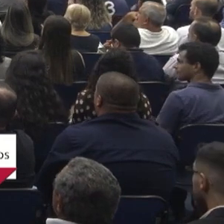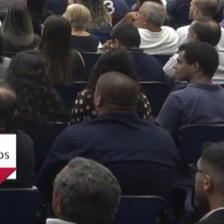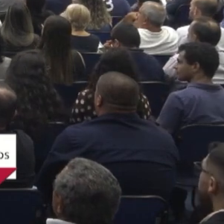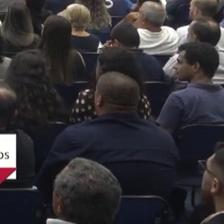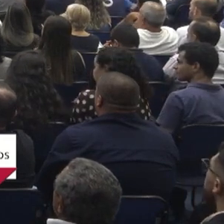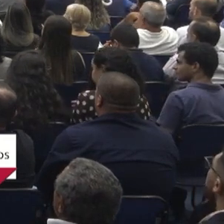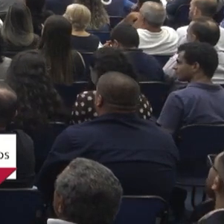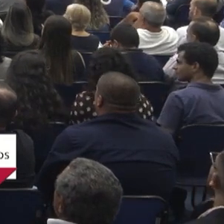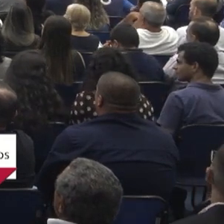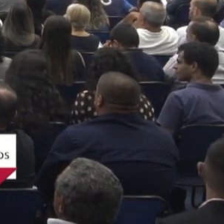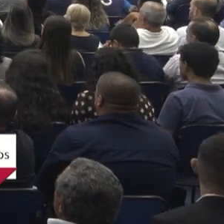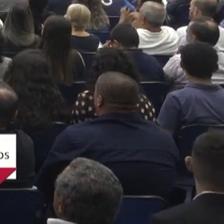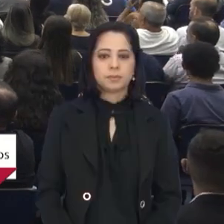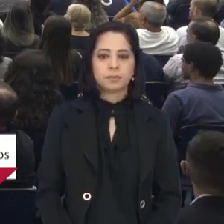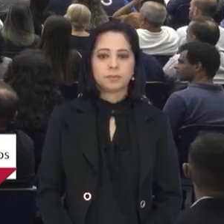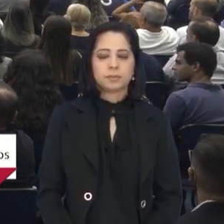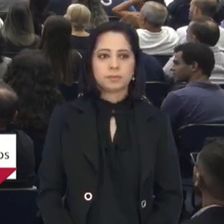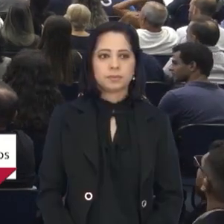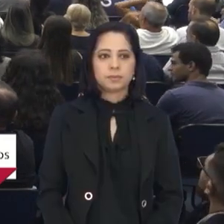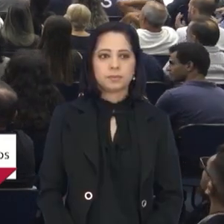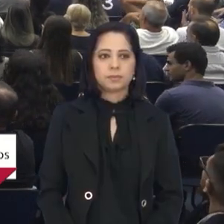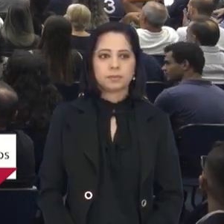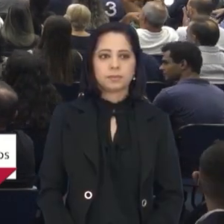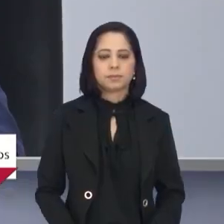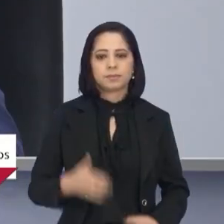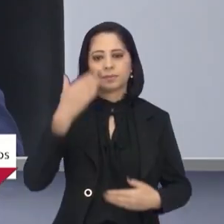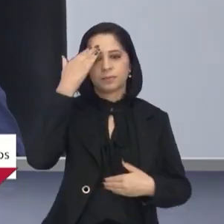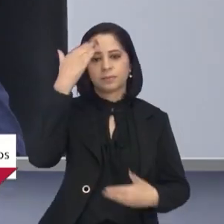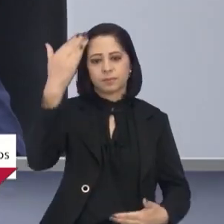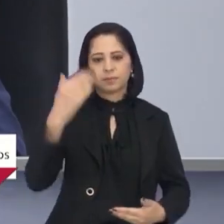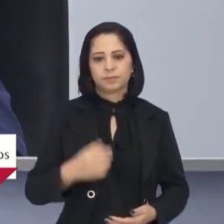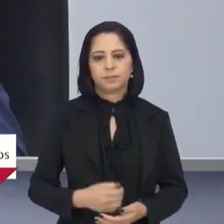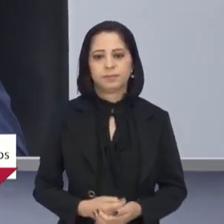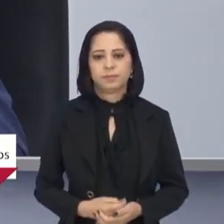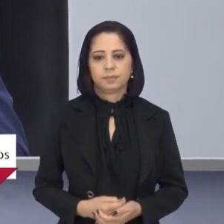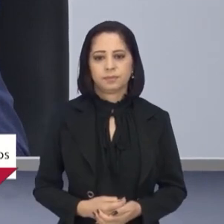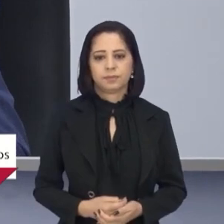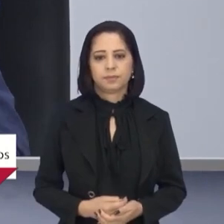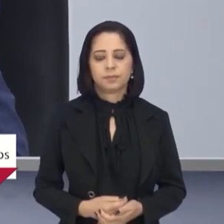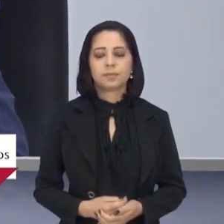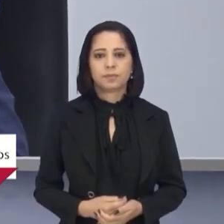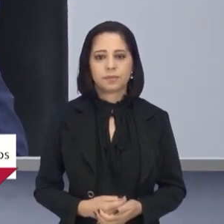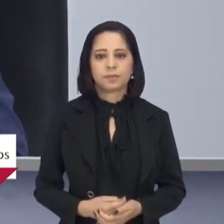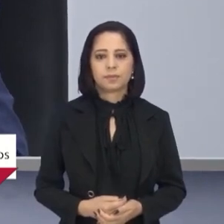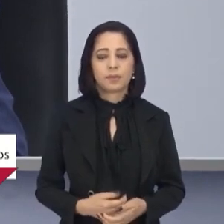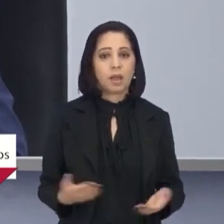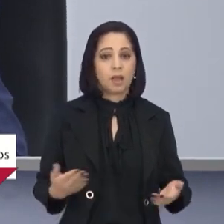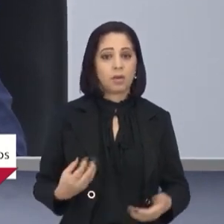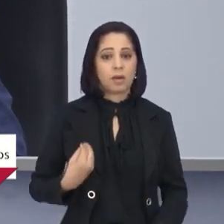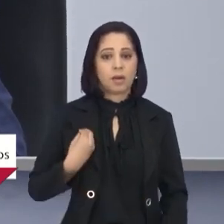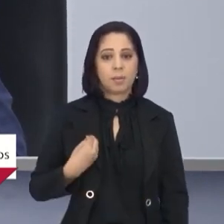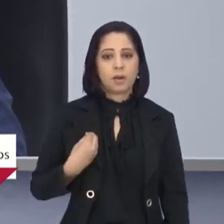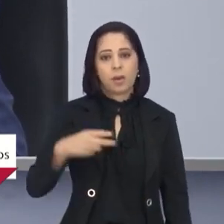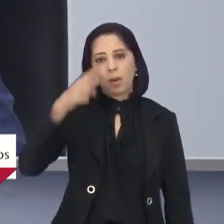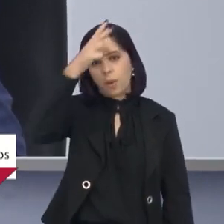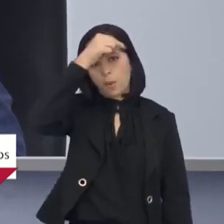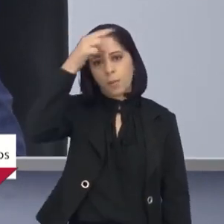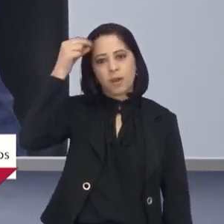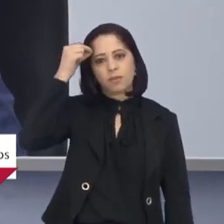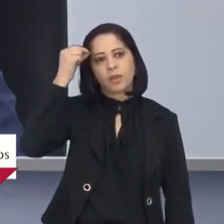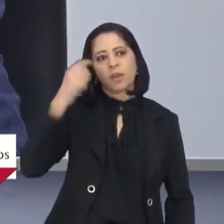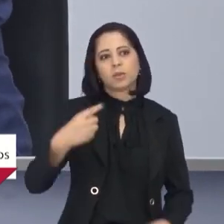obrigada muito bem Roberto obrigado pela apresentação ao registrar aqui a a presença do prefeito de